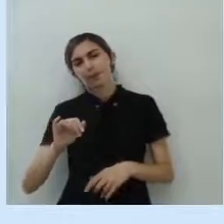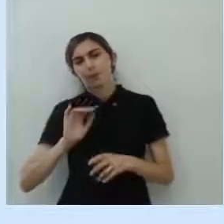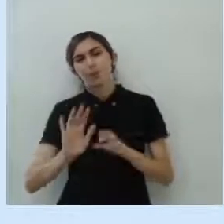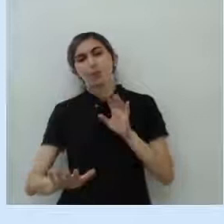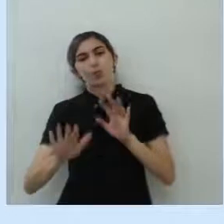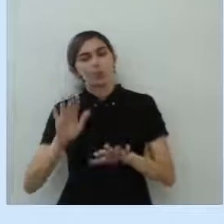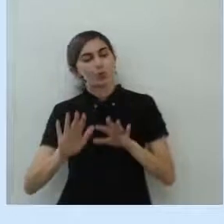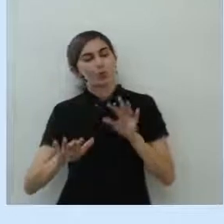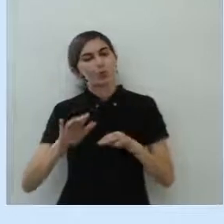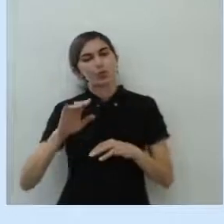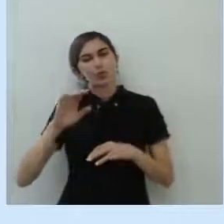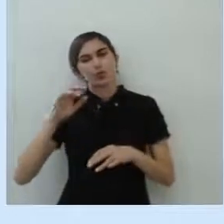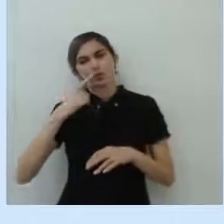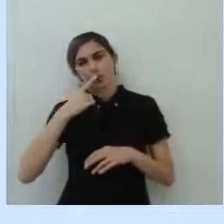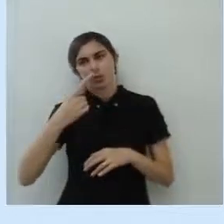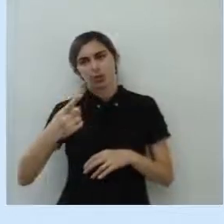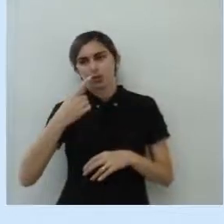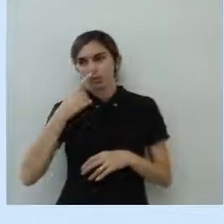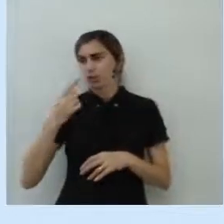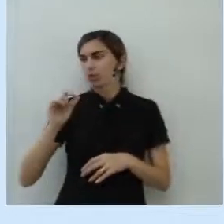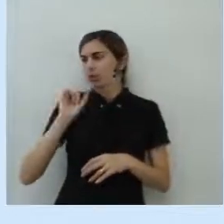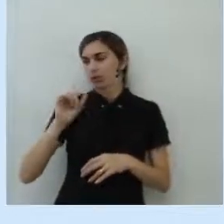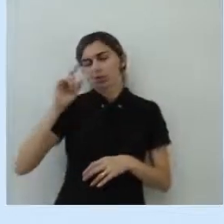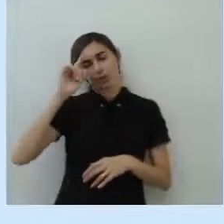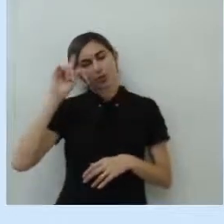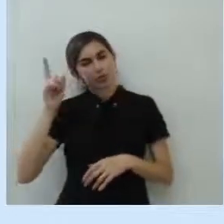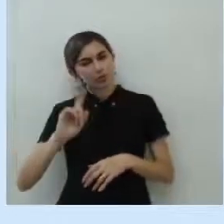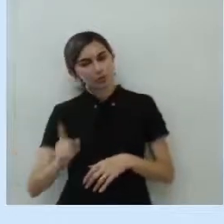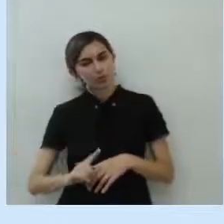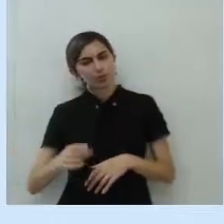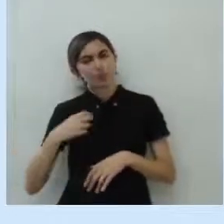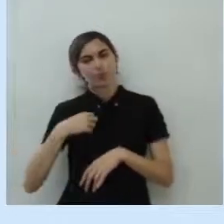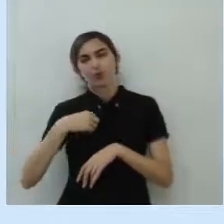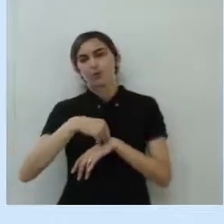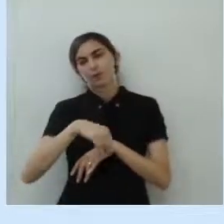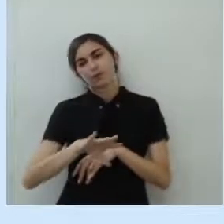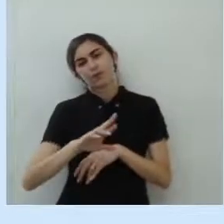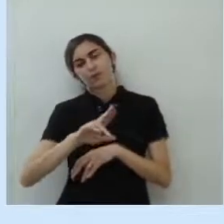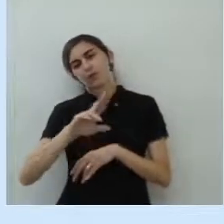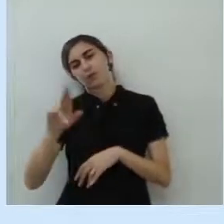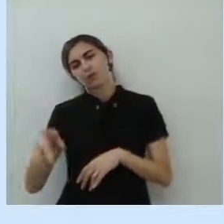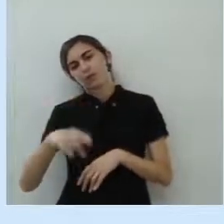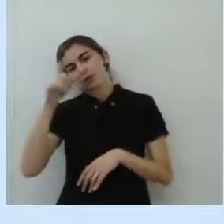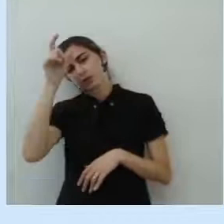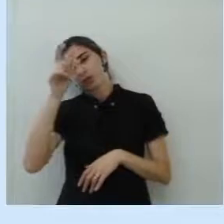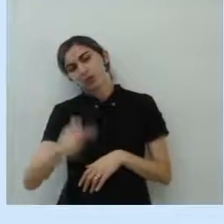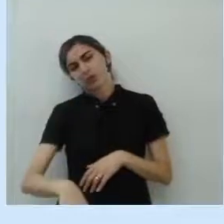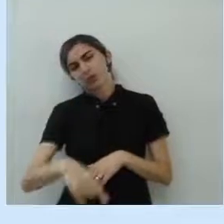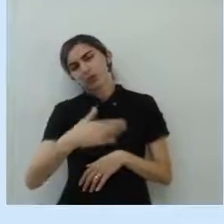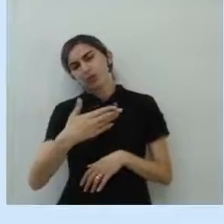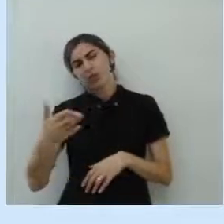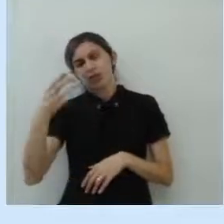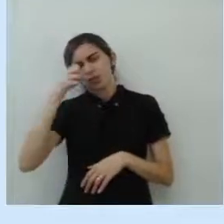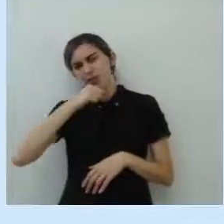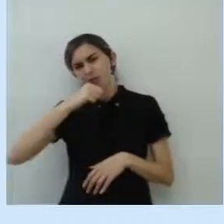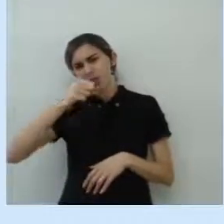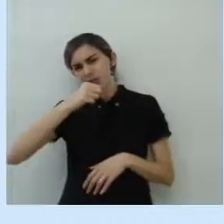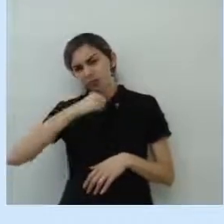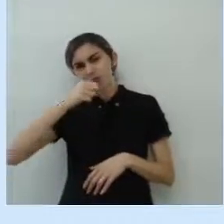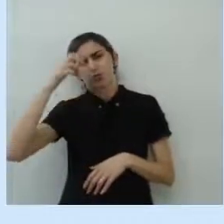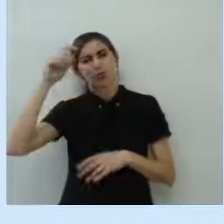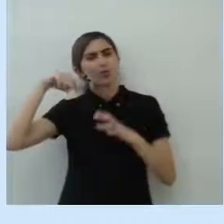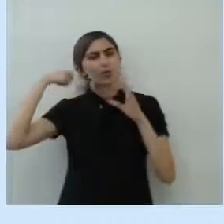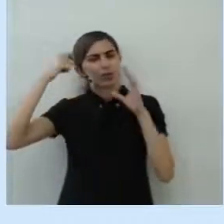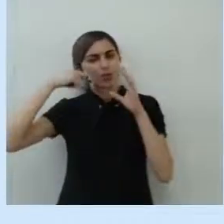do Chacrinha. E para quem não sabe também, ele lançou várias personalidades, vários cantores, vários artistas,